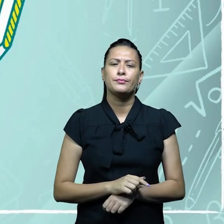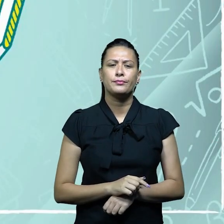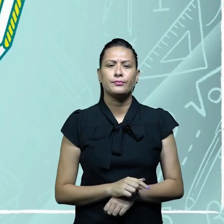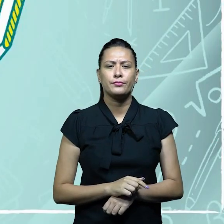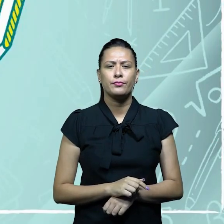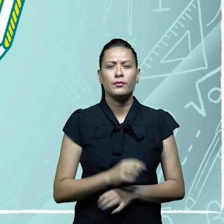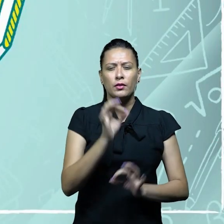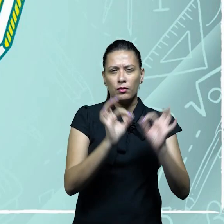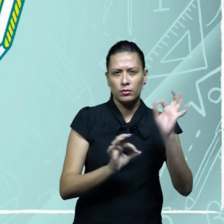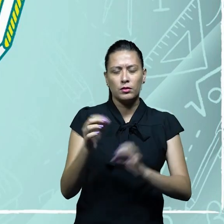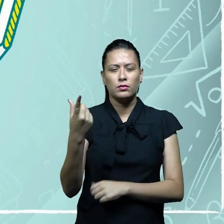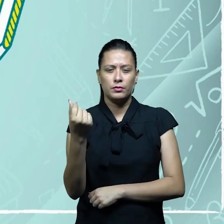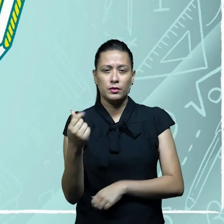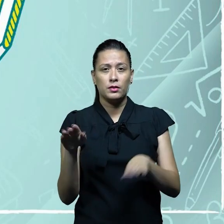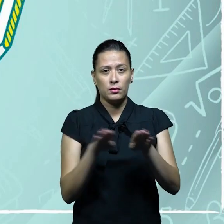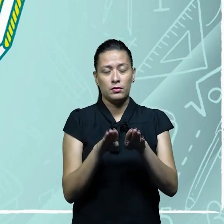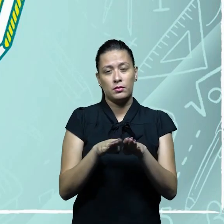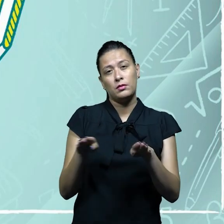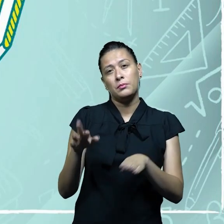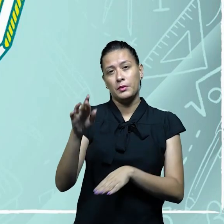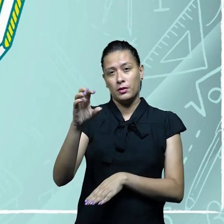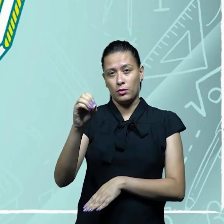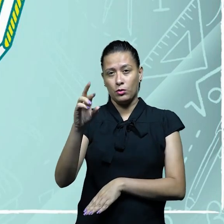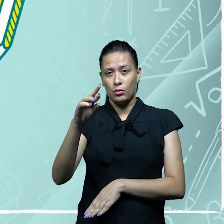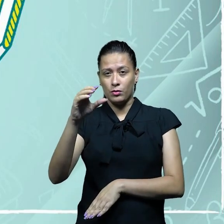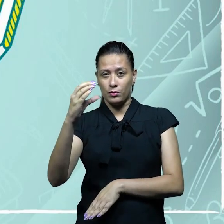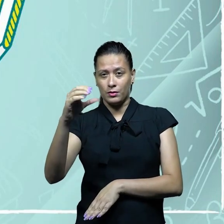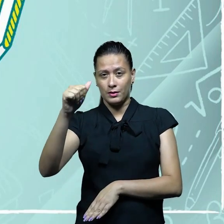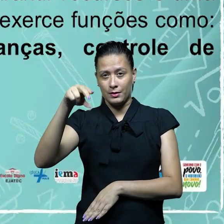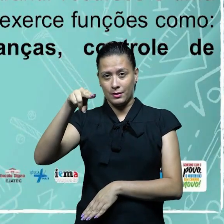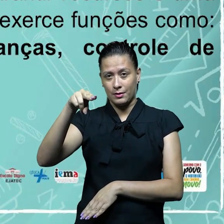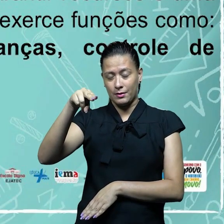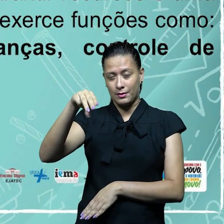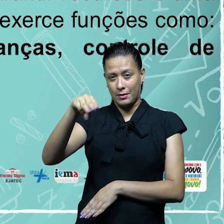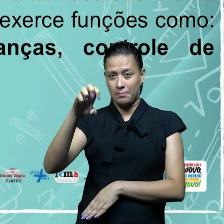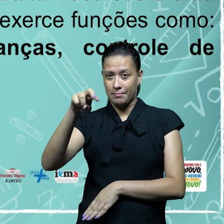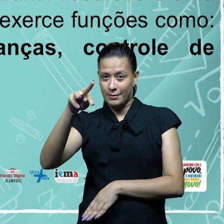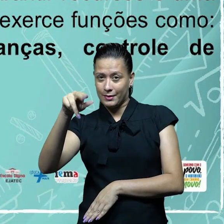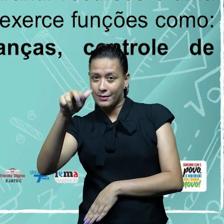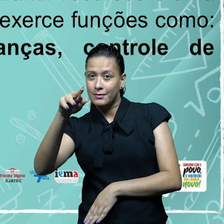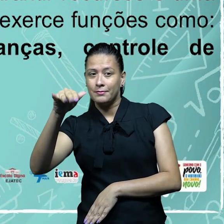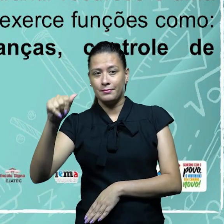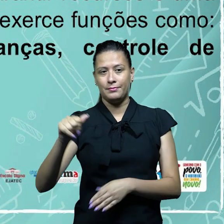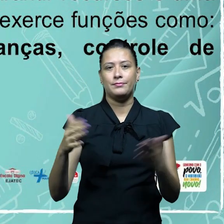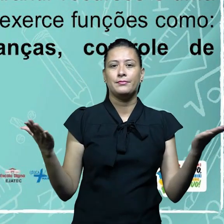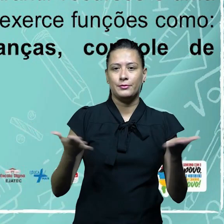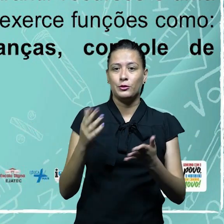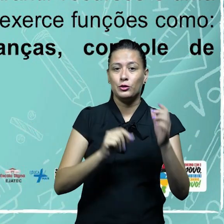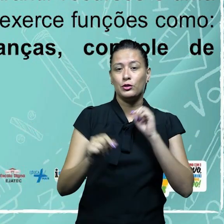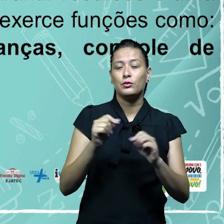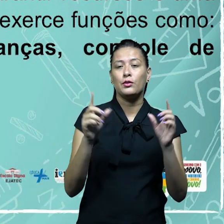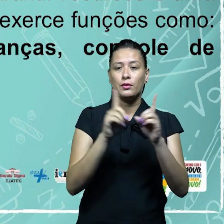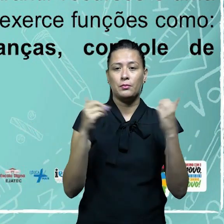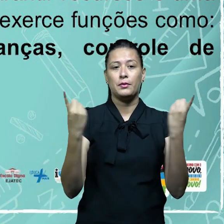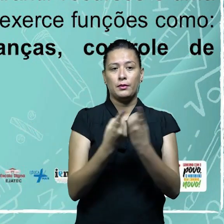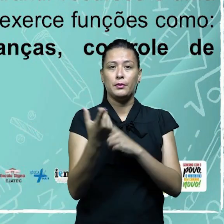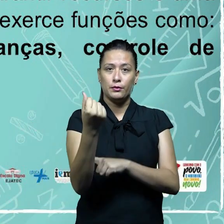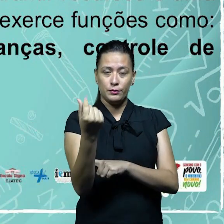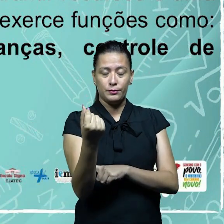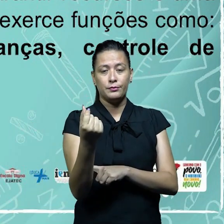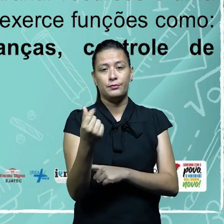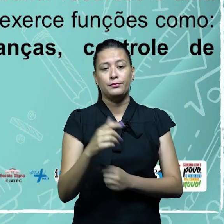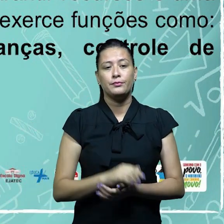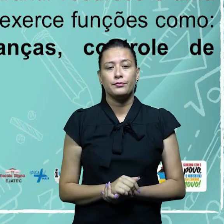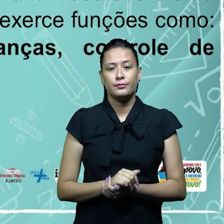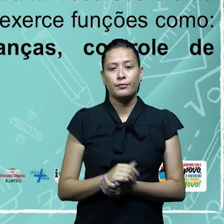Gestão Financeira e Orçamentária, ok? Vamos lá? Tá? O setor financeiro, responsável pelo desempenho e